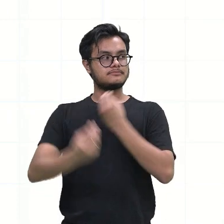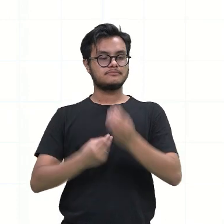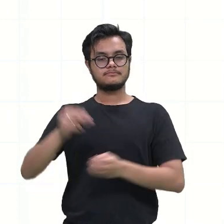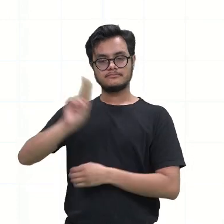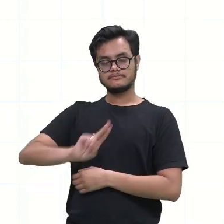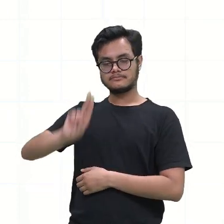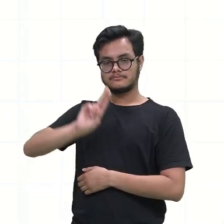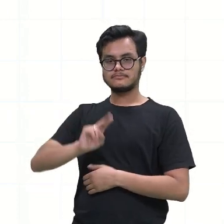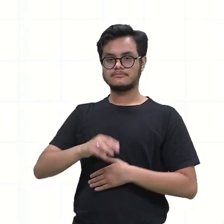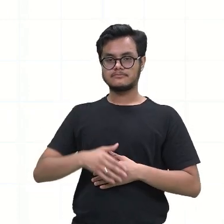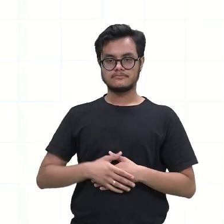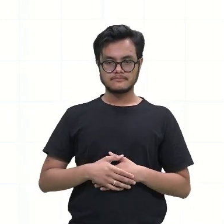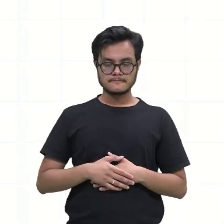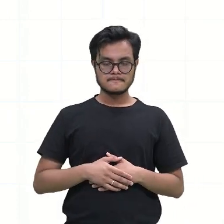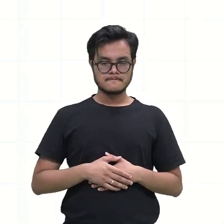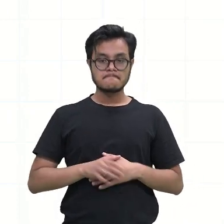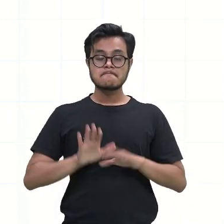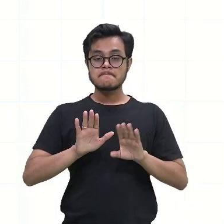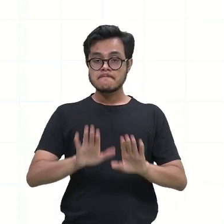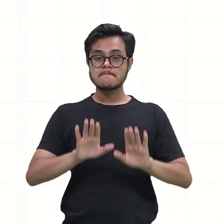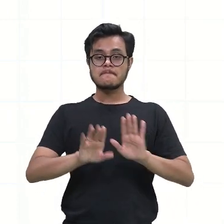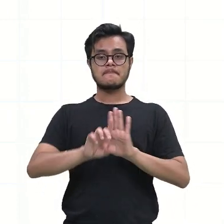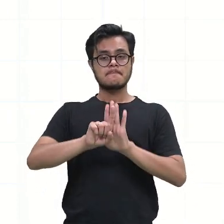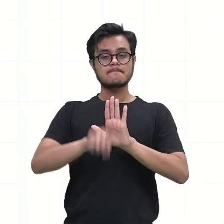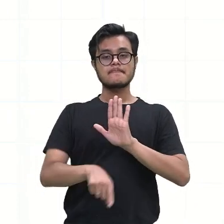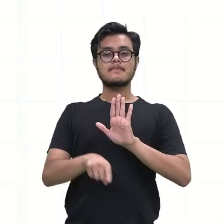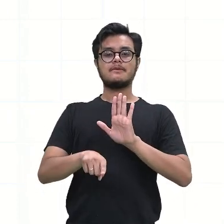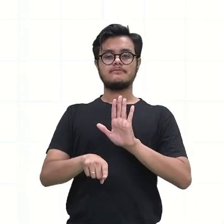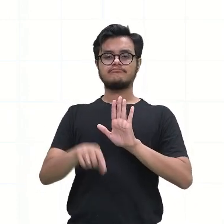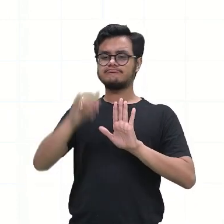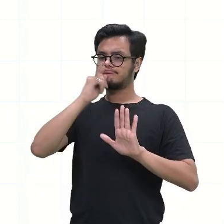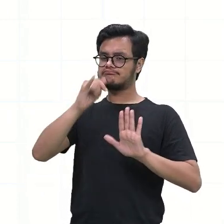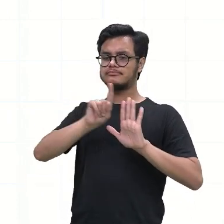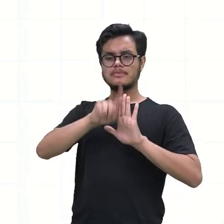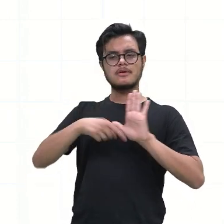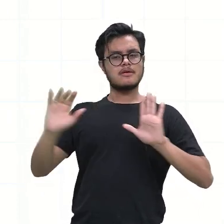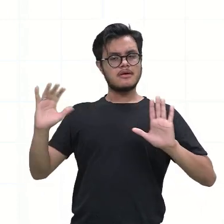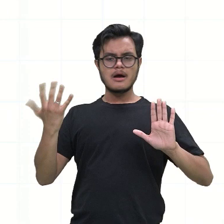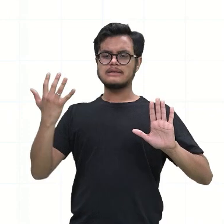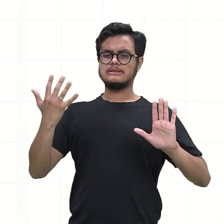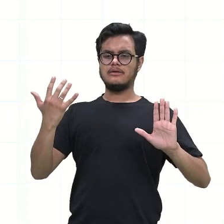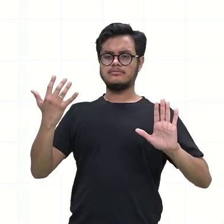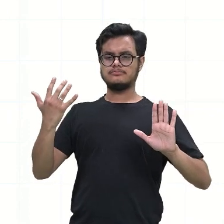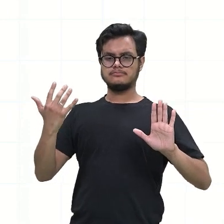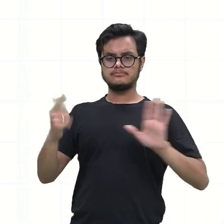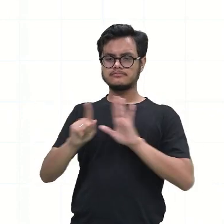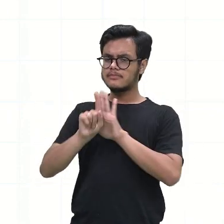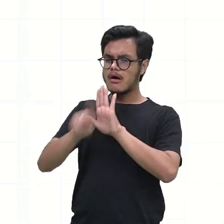É imperativo, ou seja, fazem parte de formas que exprimem ordem,